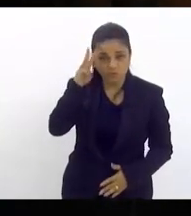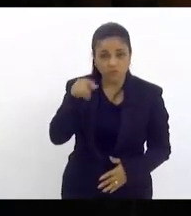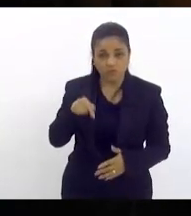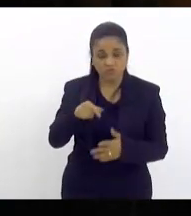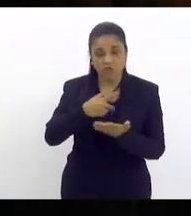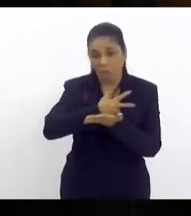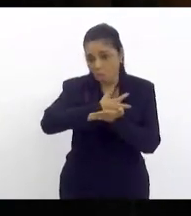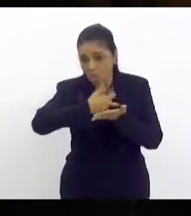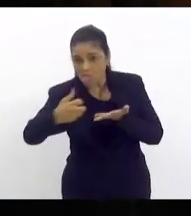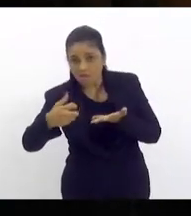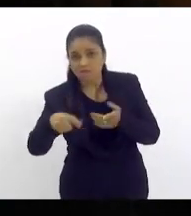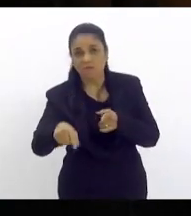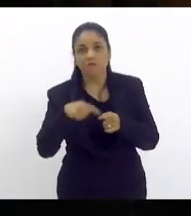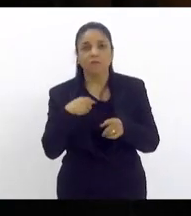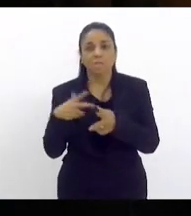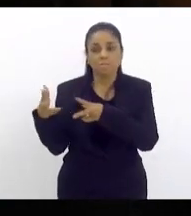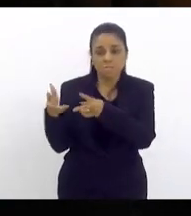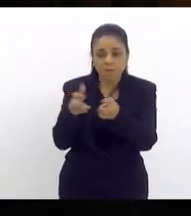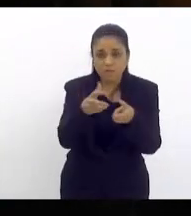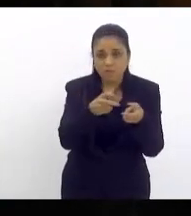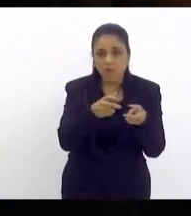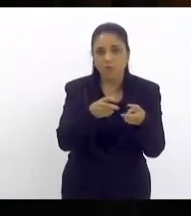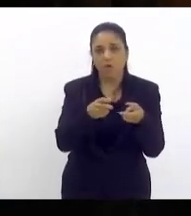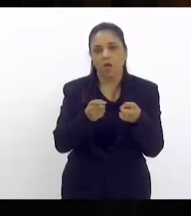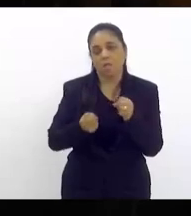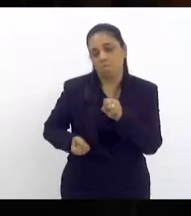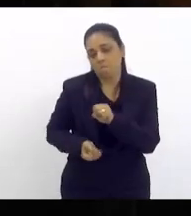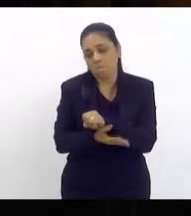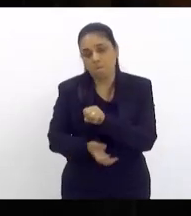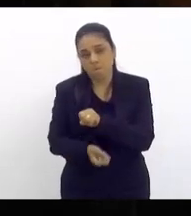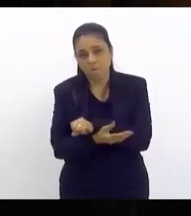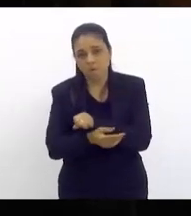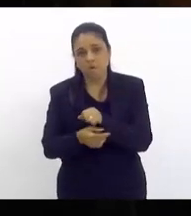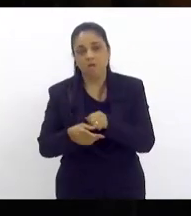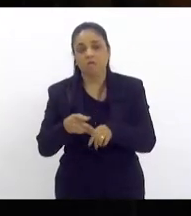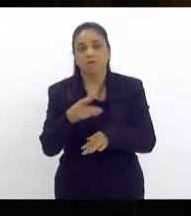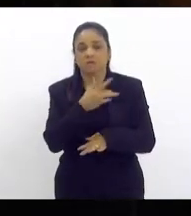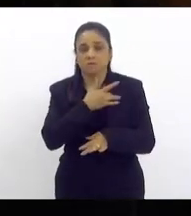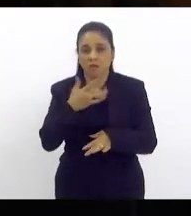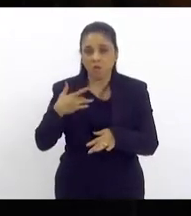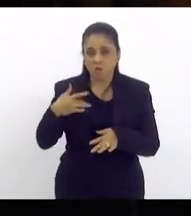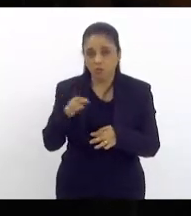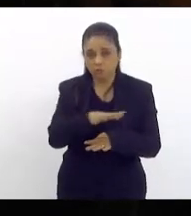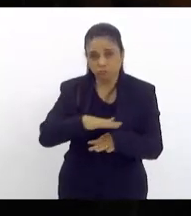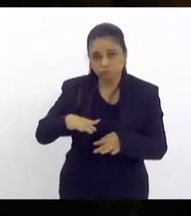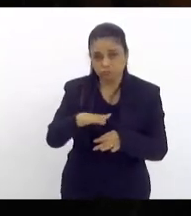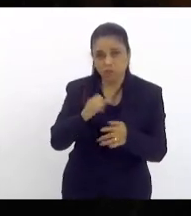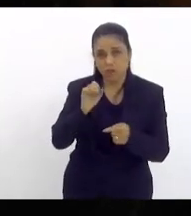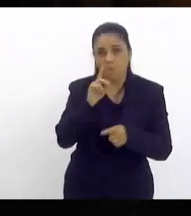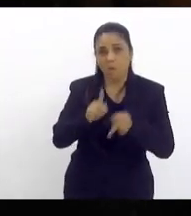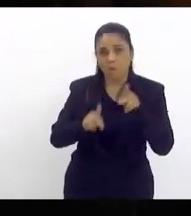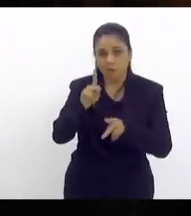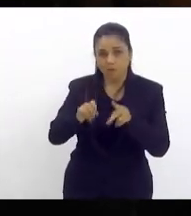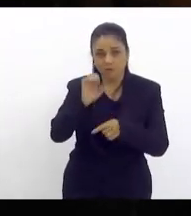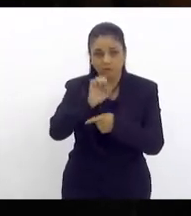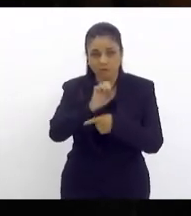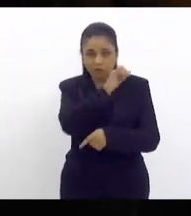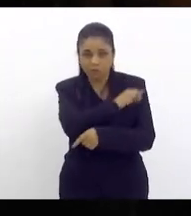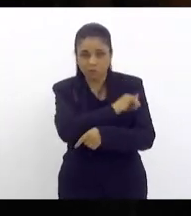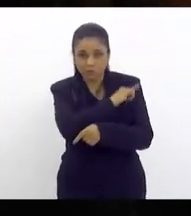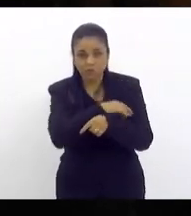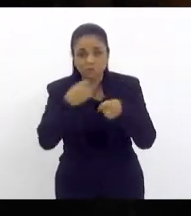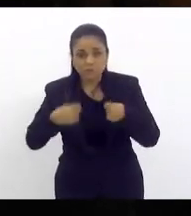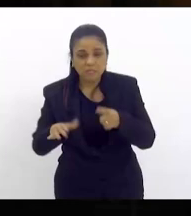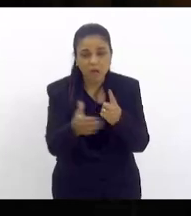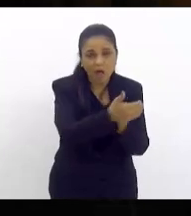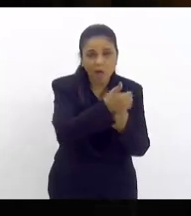a gente viu toda a improbidade é colocada no campo da Saúde quando a população do estado do Rio de Janeiro mais precisava de acolhimento